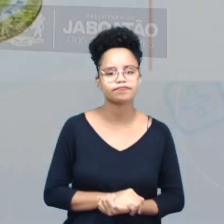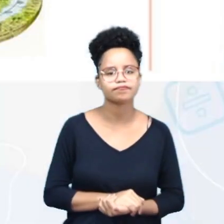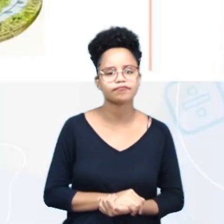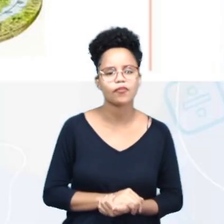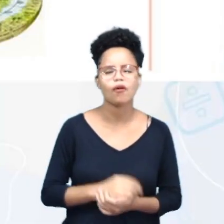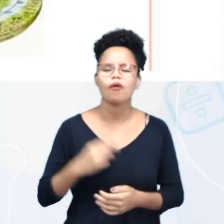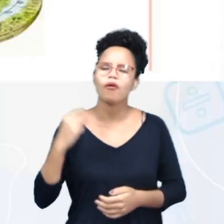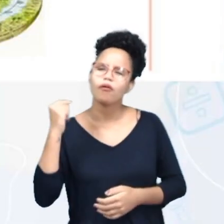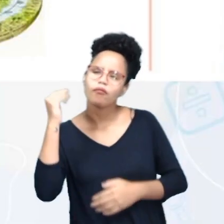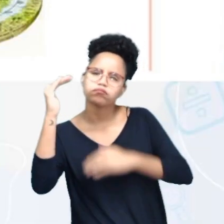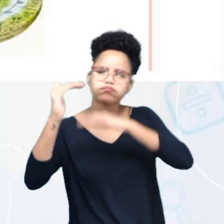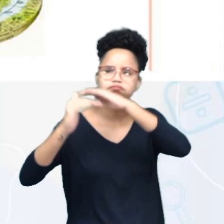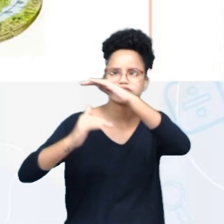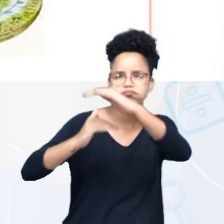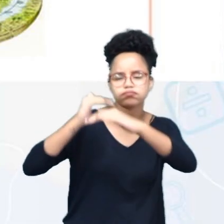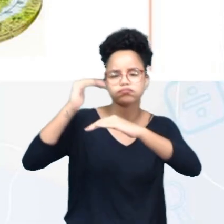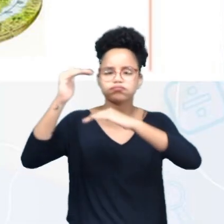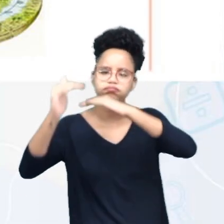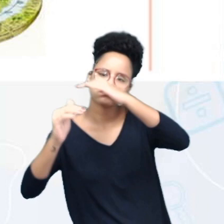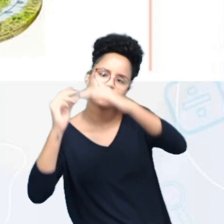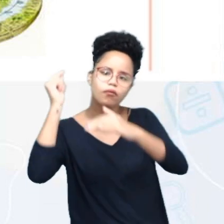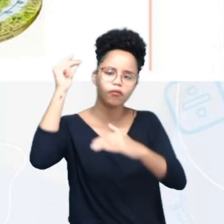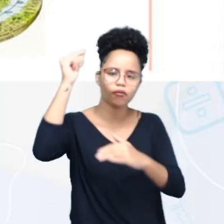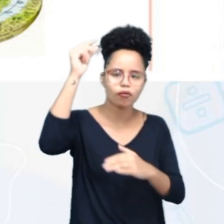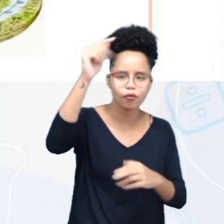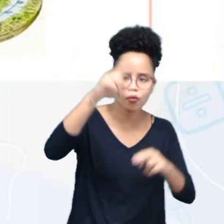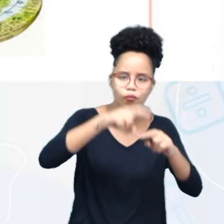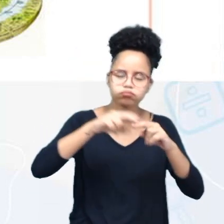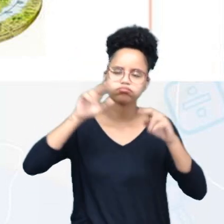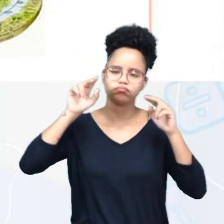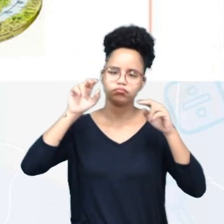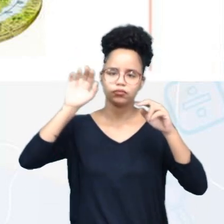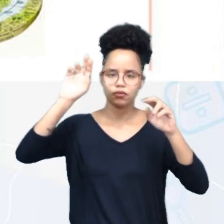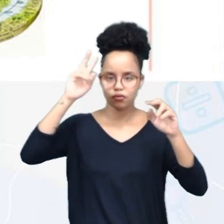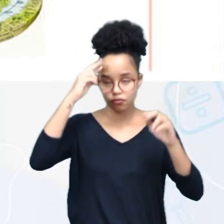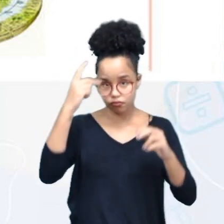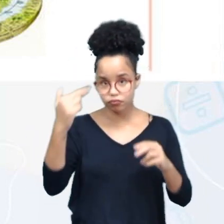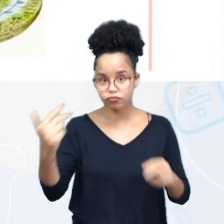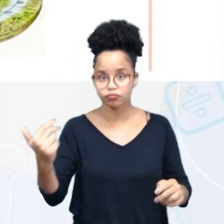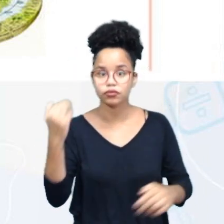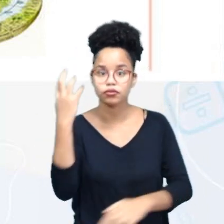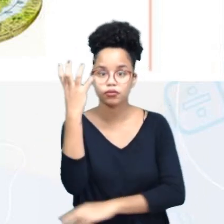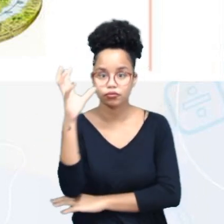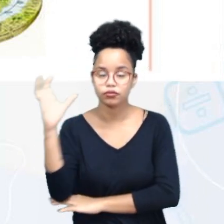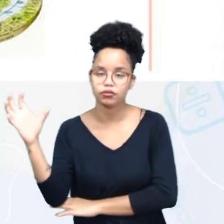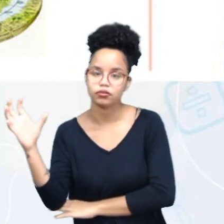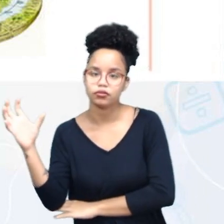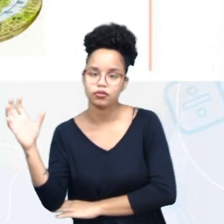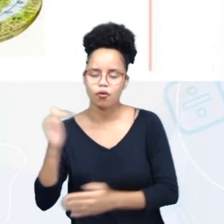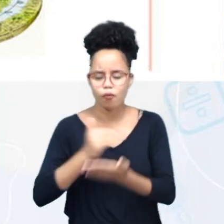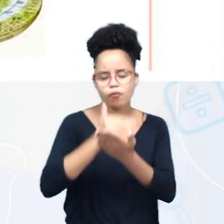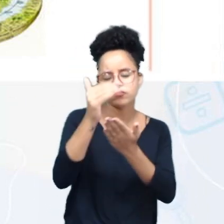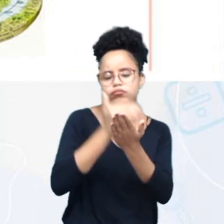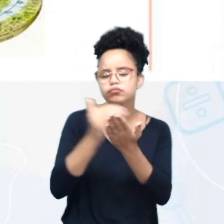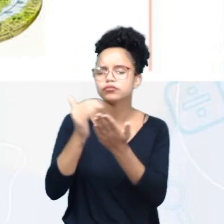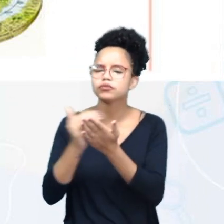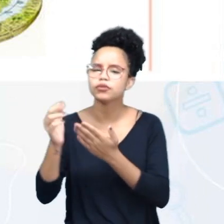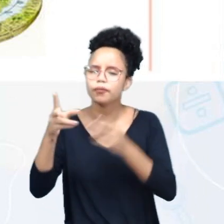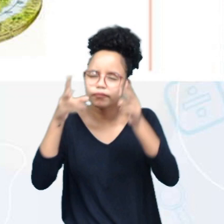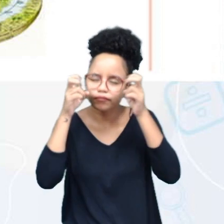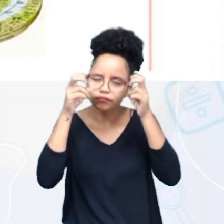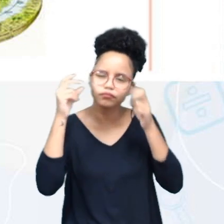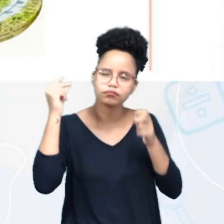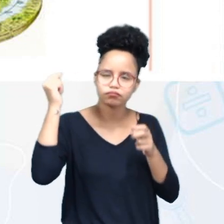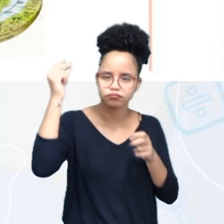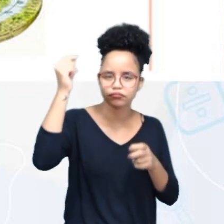embora a passagem do tempo seja um fenômeno da natureza, a forma de perceber e dividir o tempo é uma criação